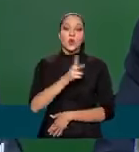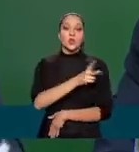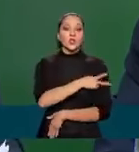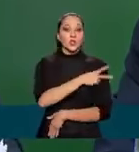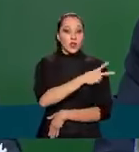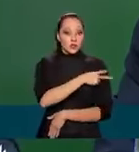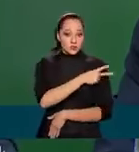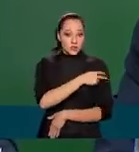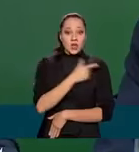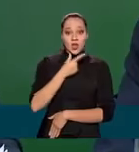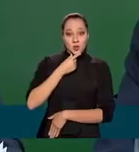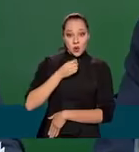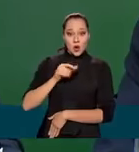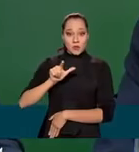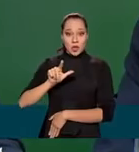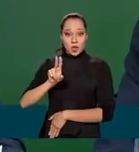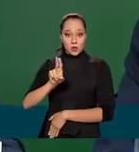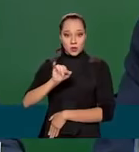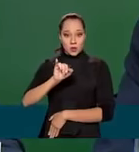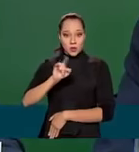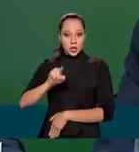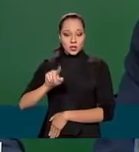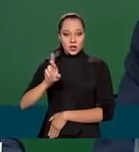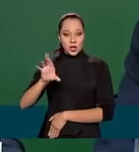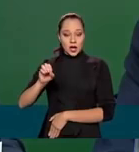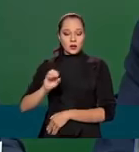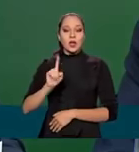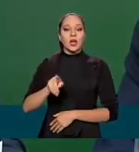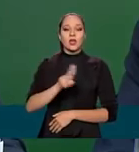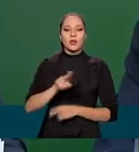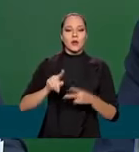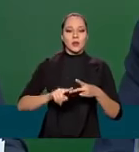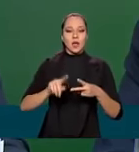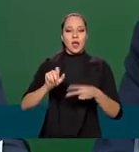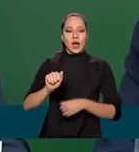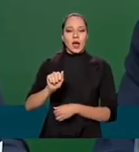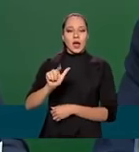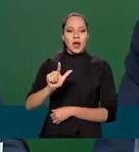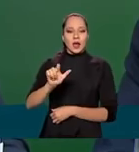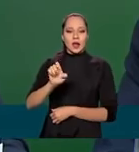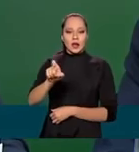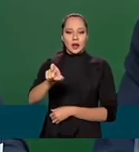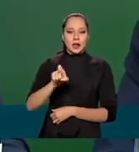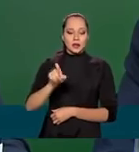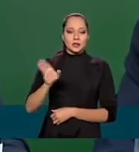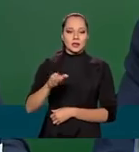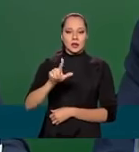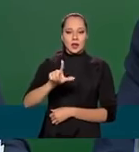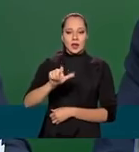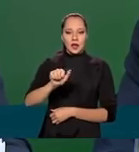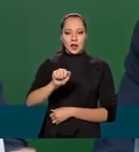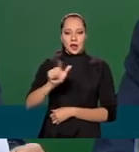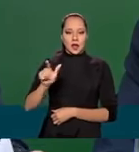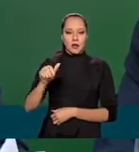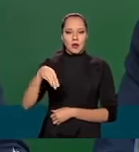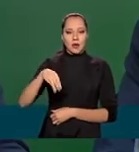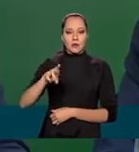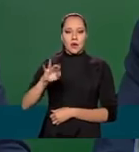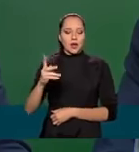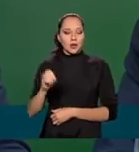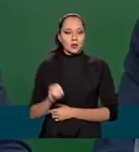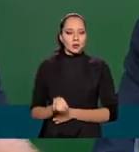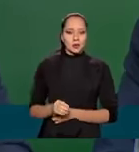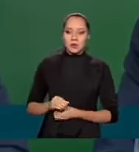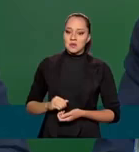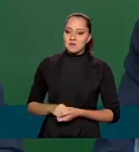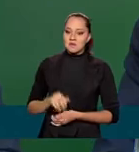do seu Luis Ricardo é o choro Alex Leão Marinho nunca foi